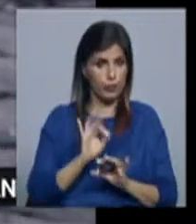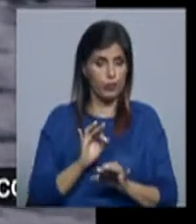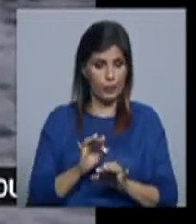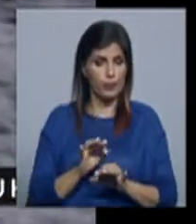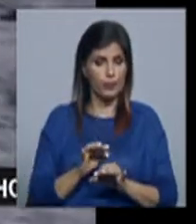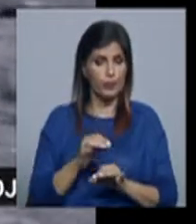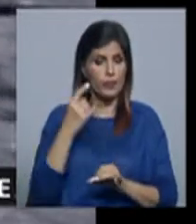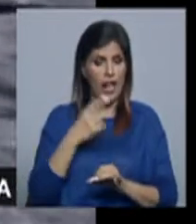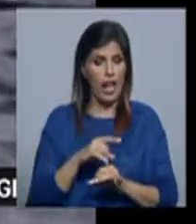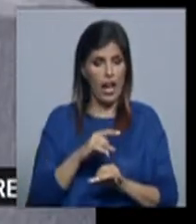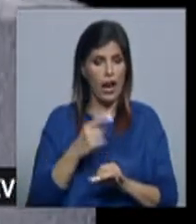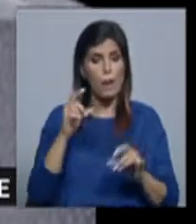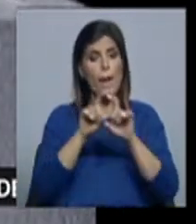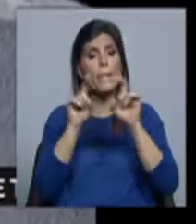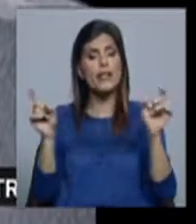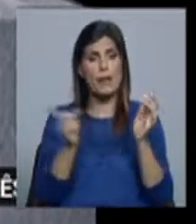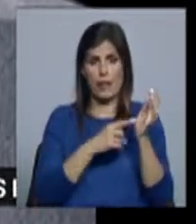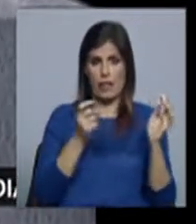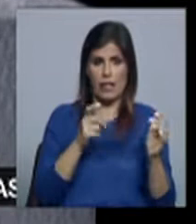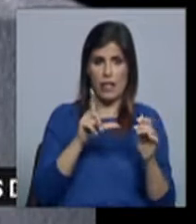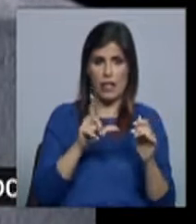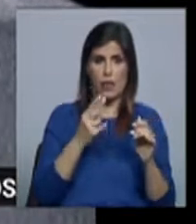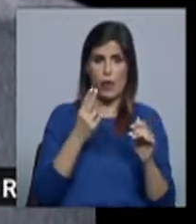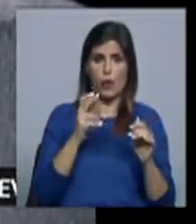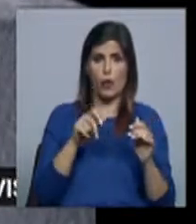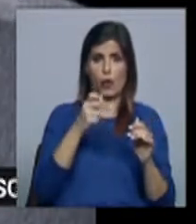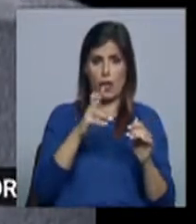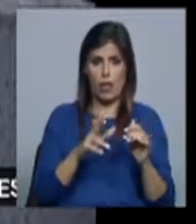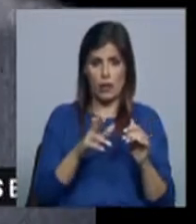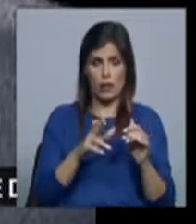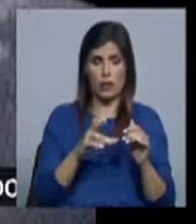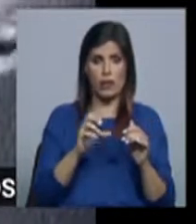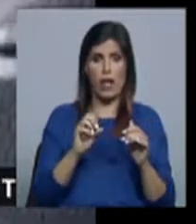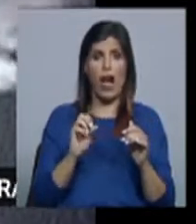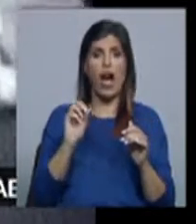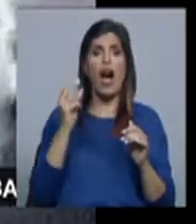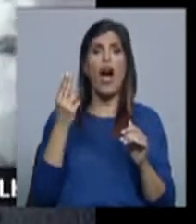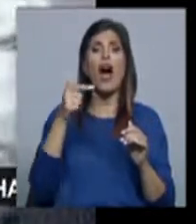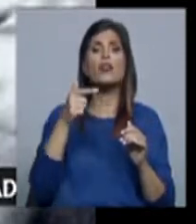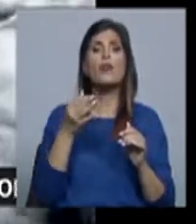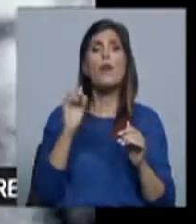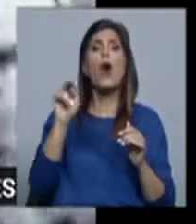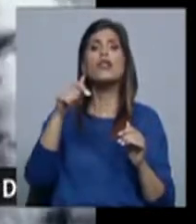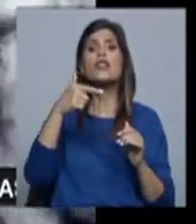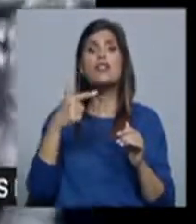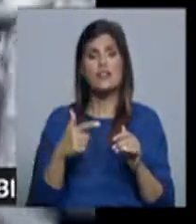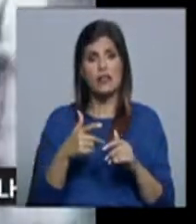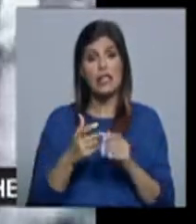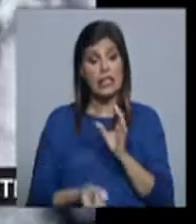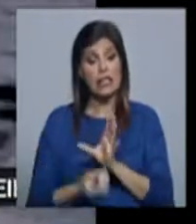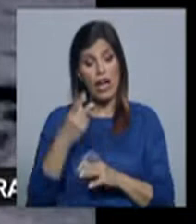há uma empresa americana chamada Lunar Outpost, que foi criada precisamente para criar